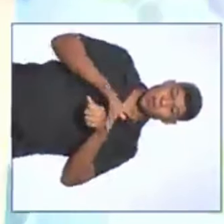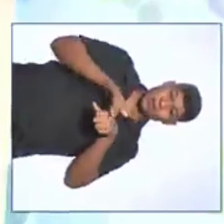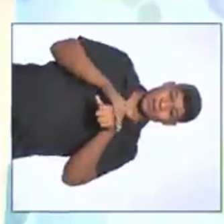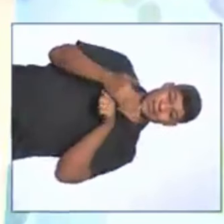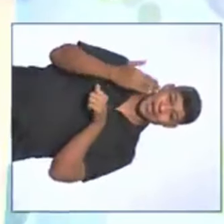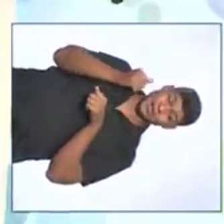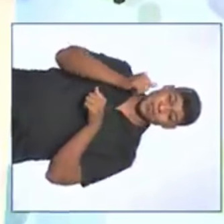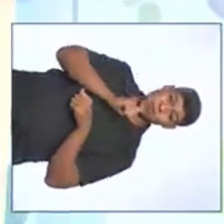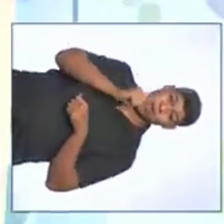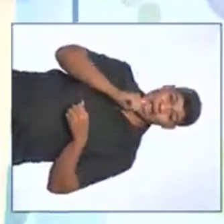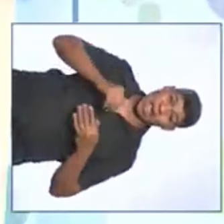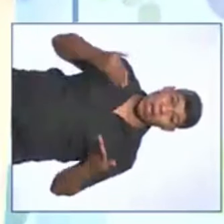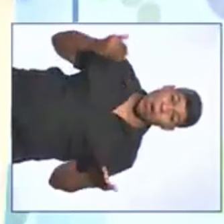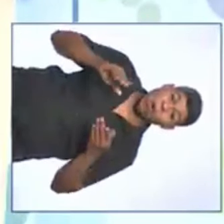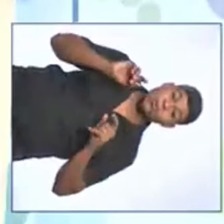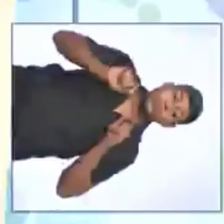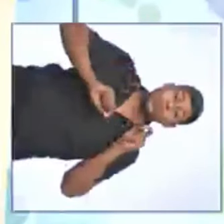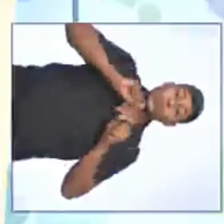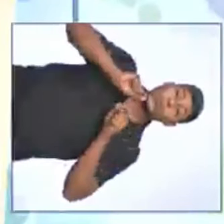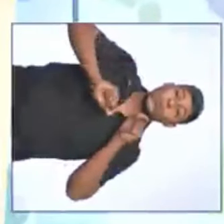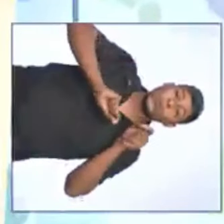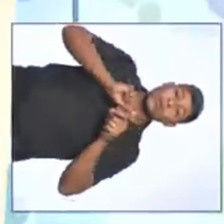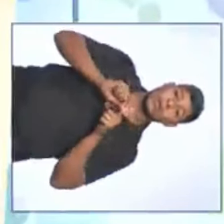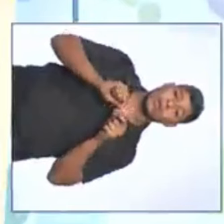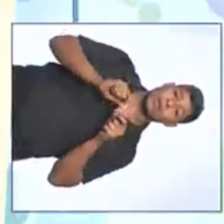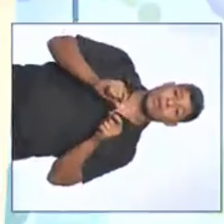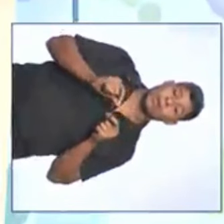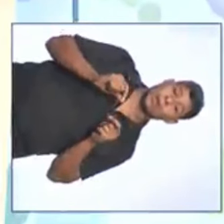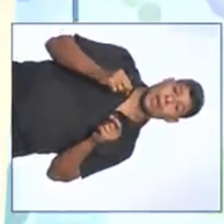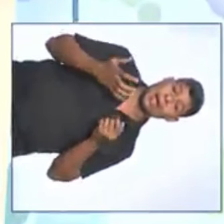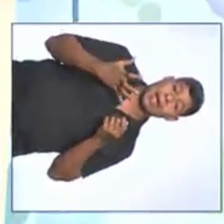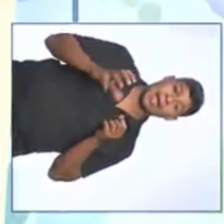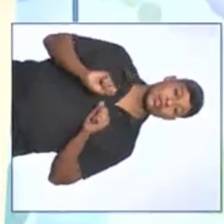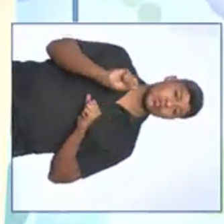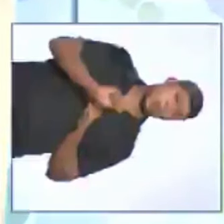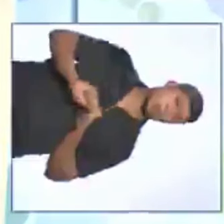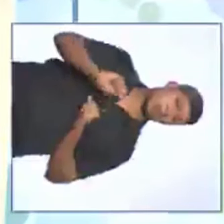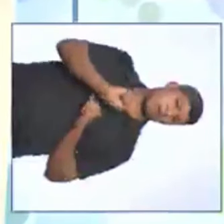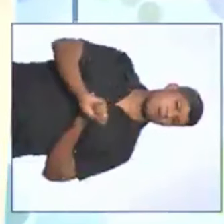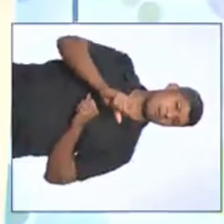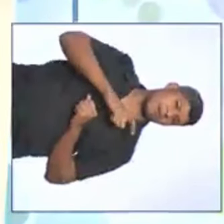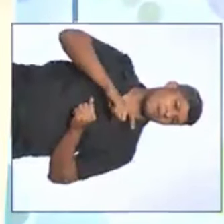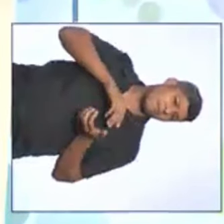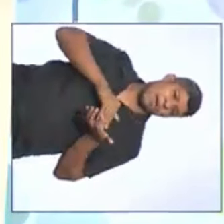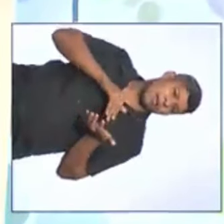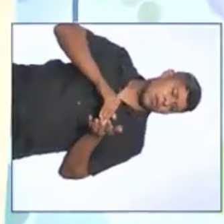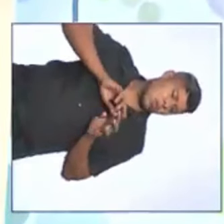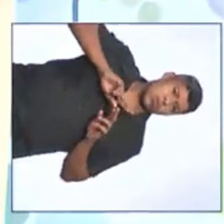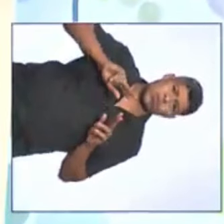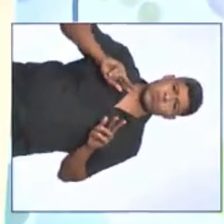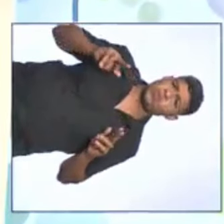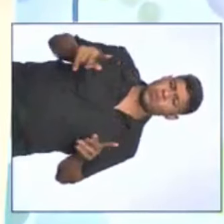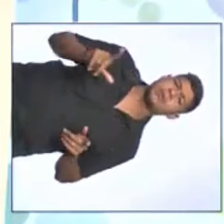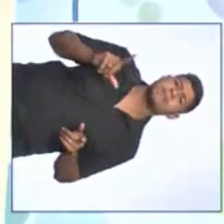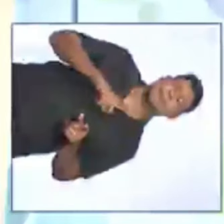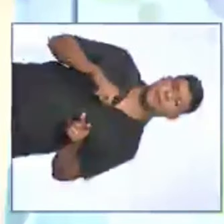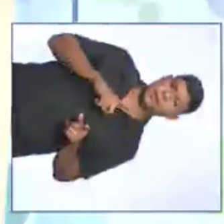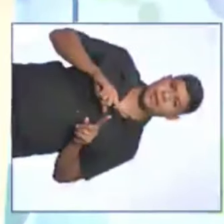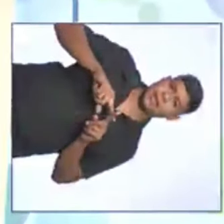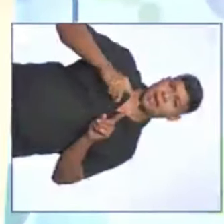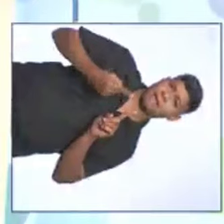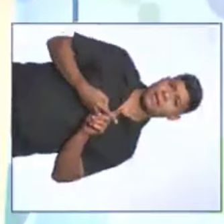né, Ju? Tem muita mulher hoje que opta pela produção independente. Sim, tem vários métodos hoje, né? E